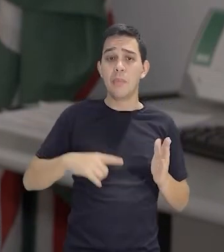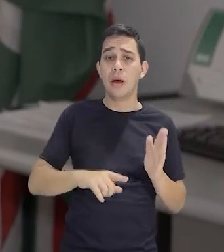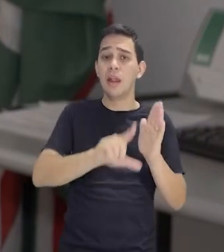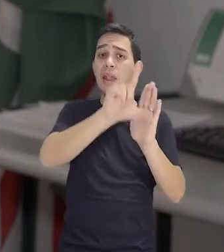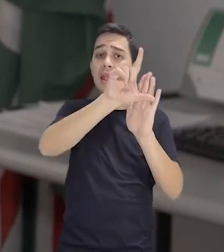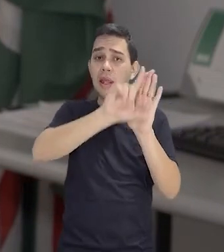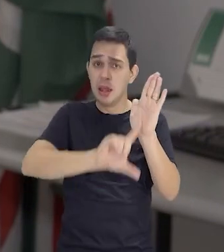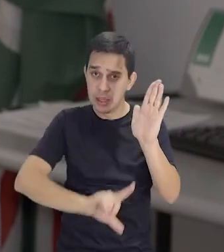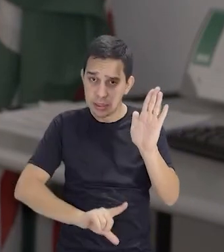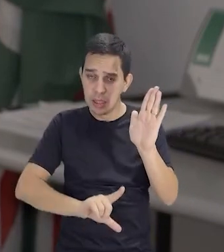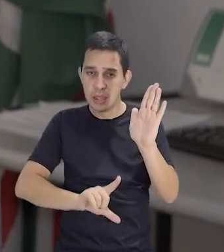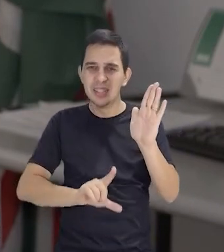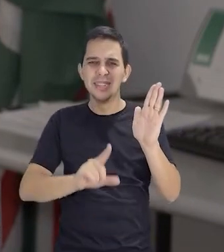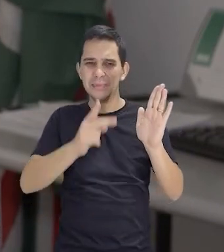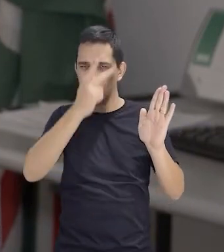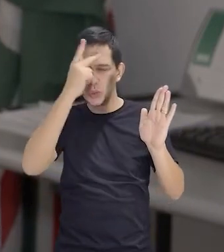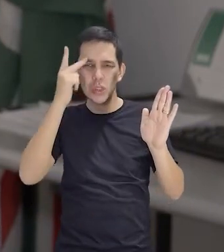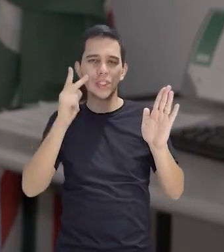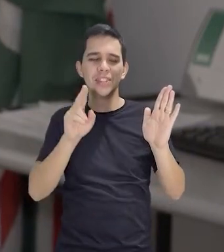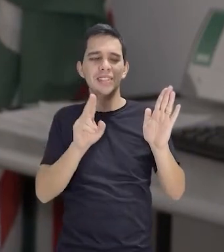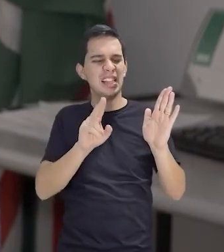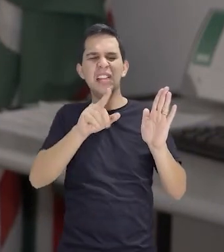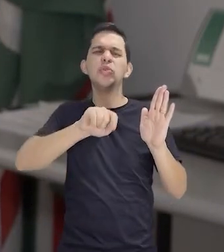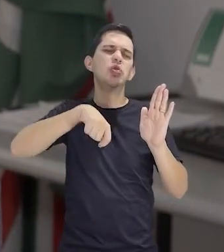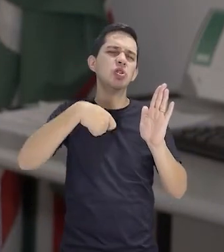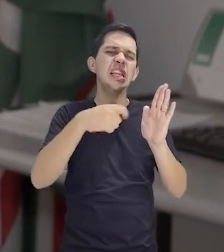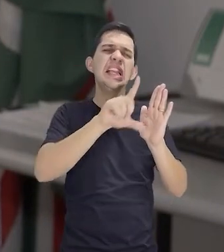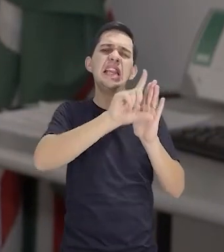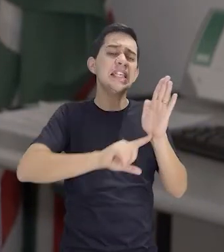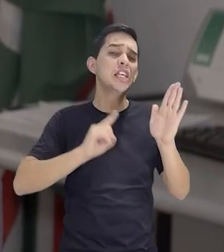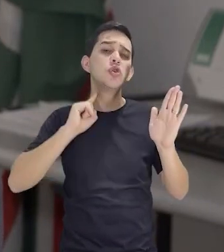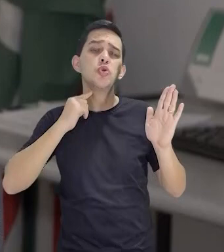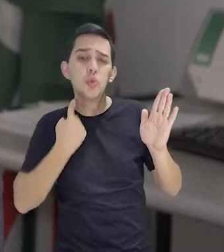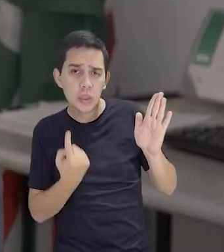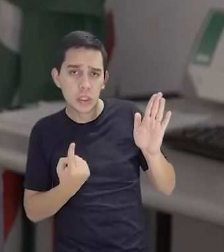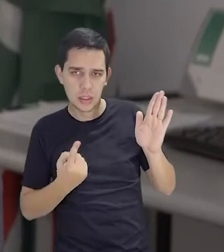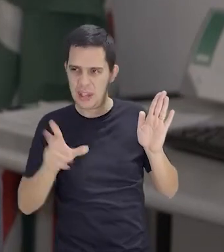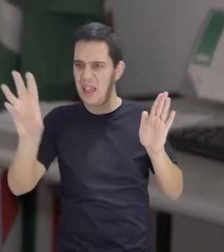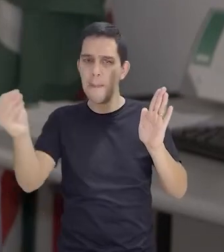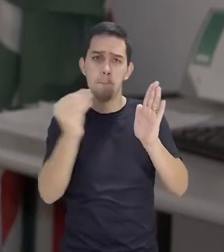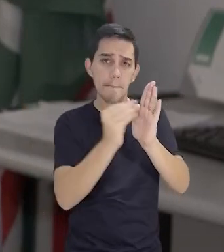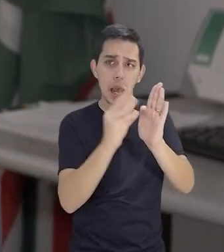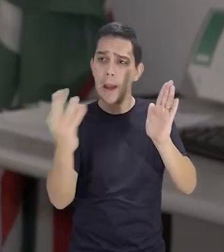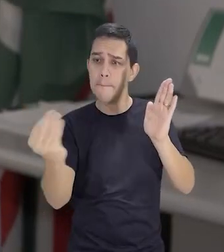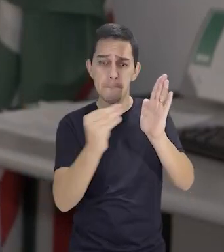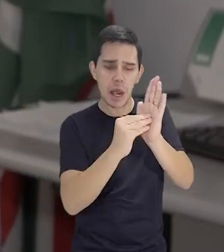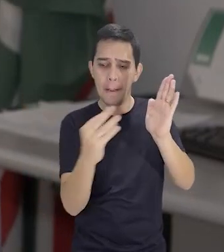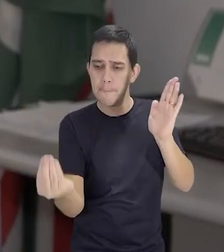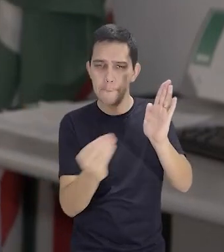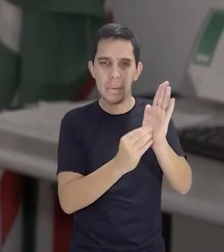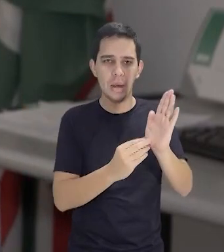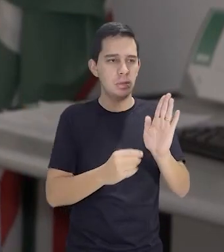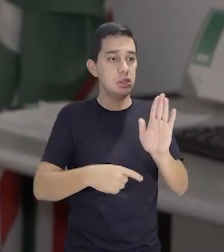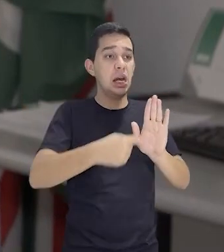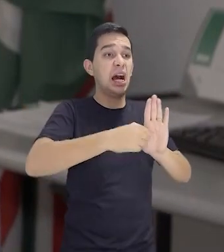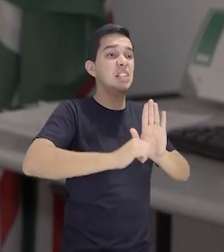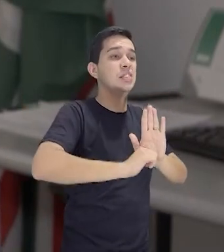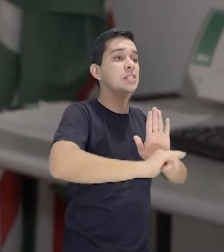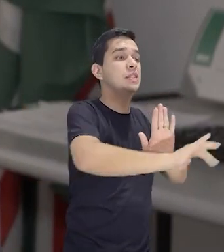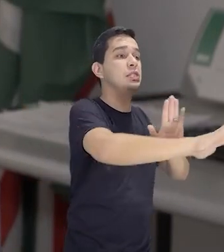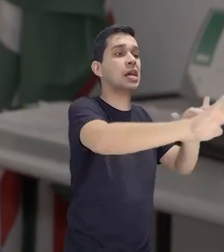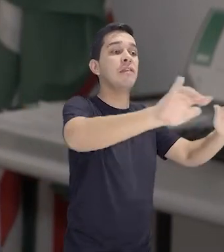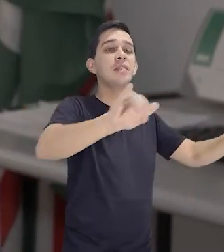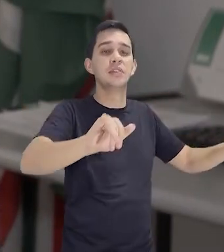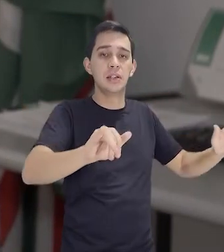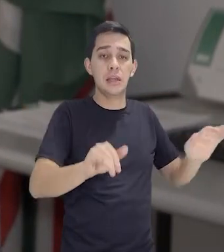de trabalho escravo, que foi já referendada pelo Supremo Tribunal Federal em diversas oportunidades. Essas pessoas ficam impedidas de